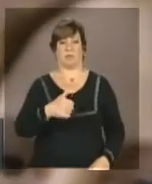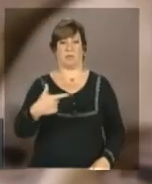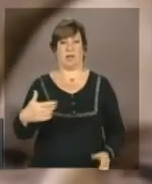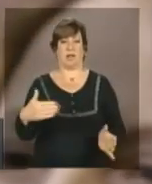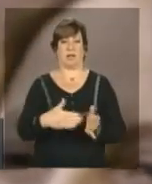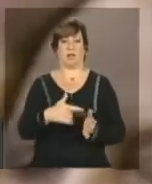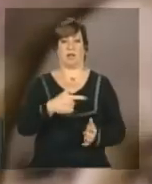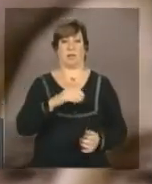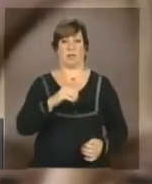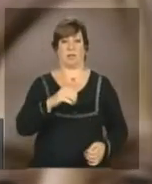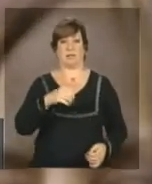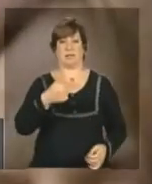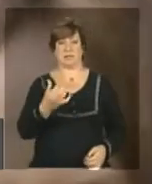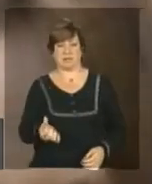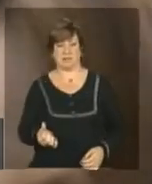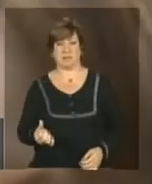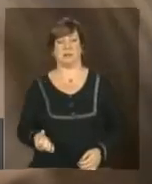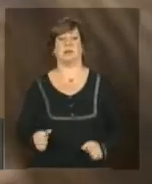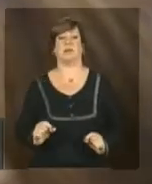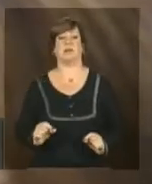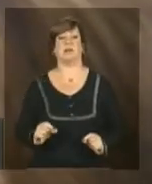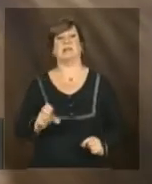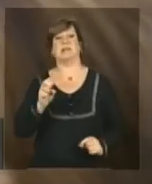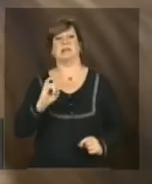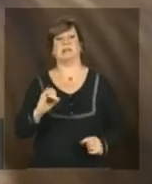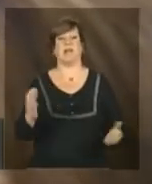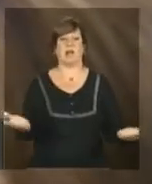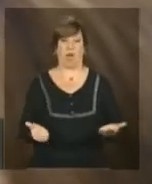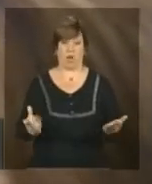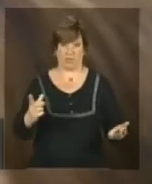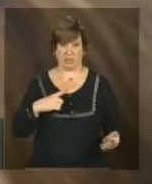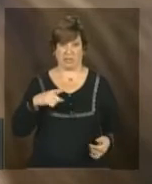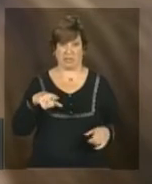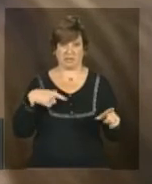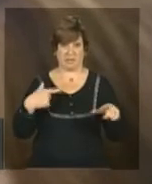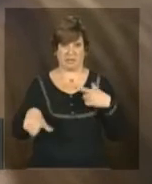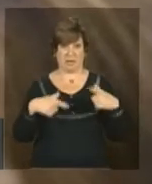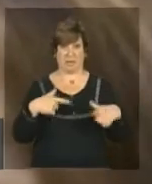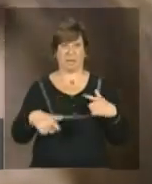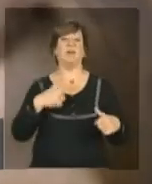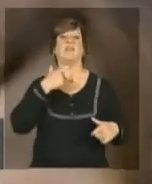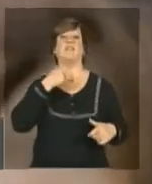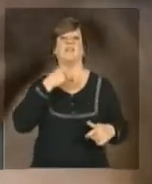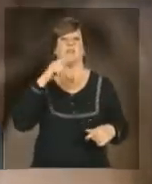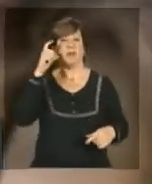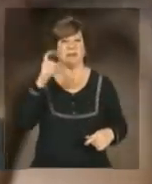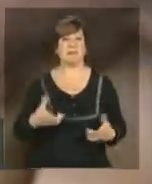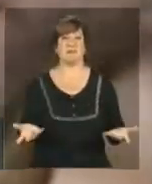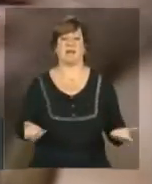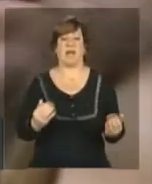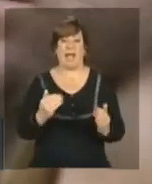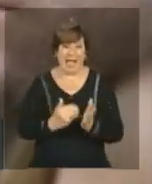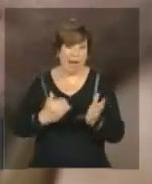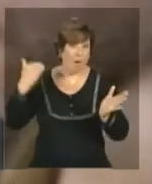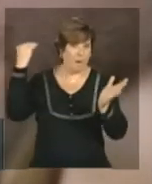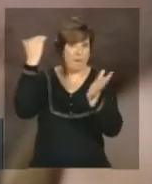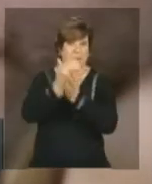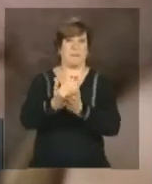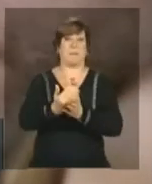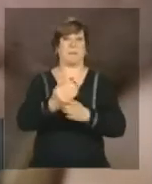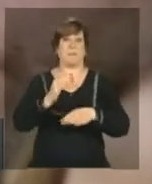para 2016? E se agora está trabalhando com a intenção de aumentar mais ainda